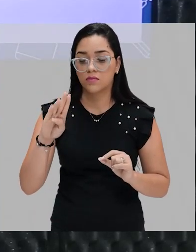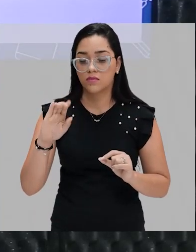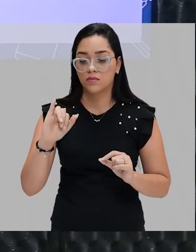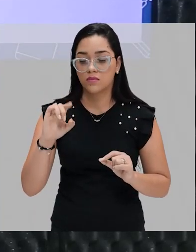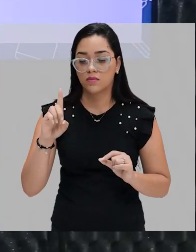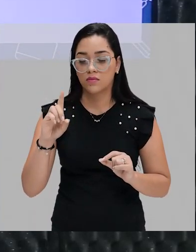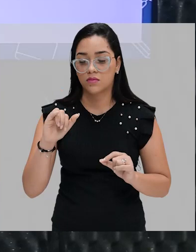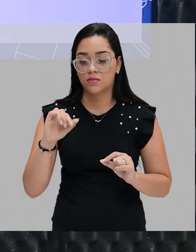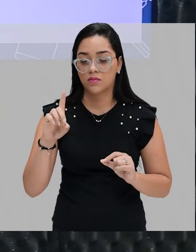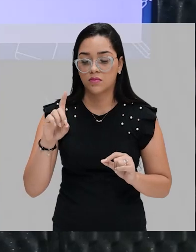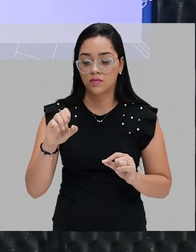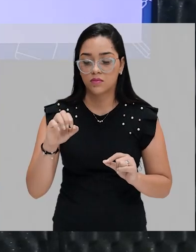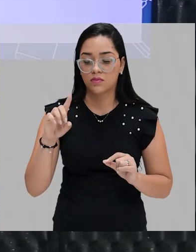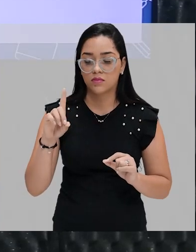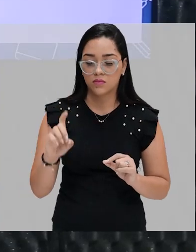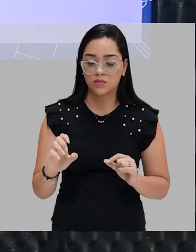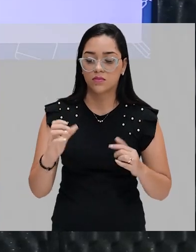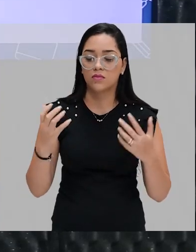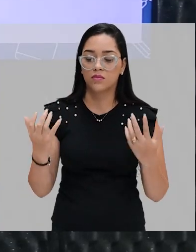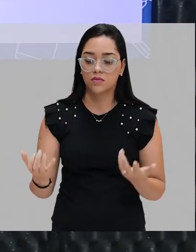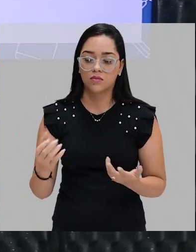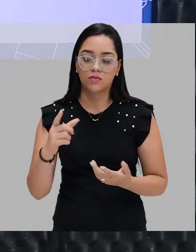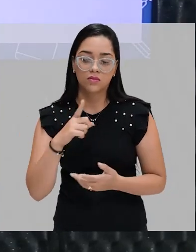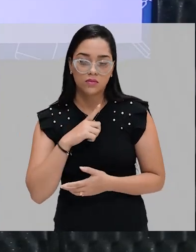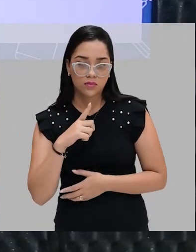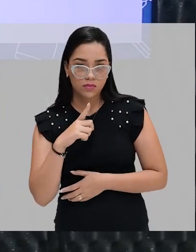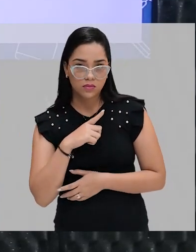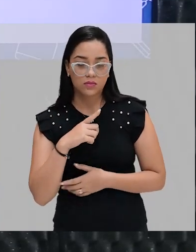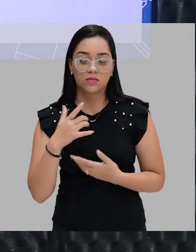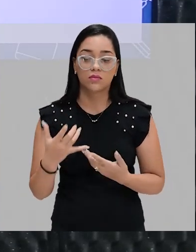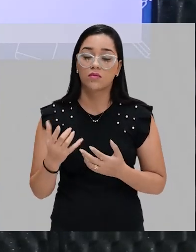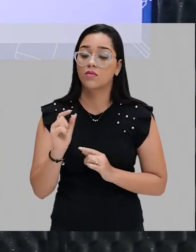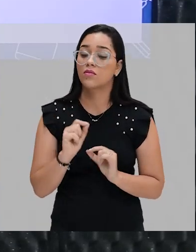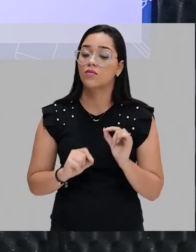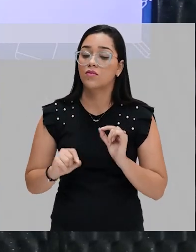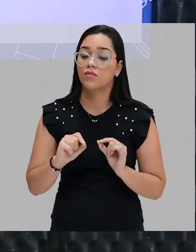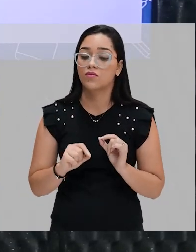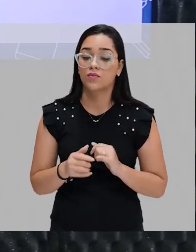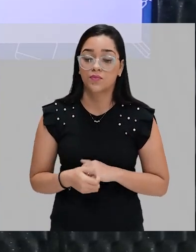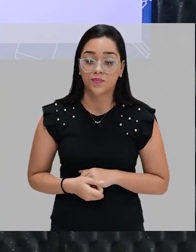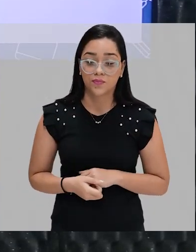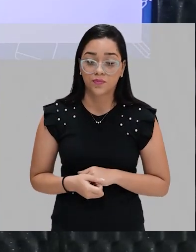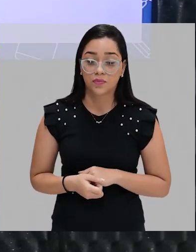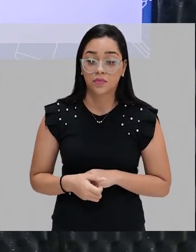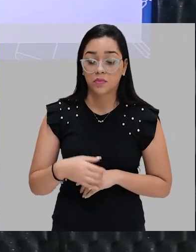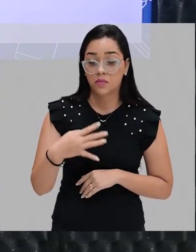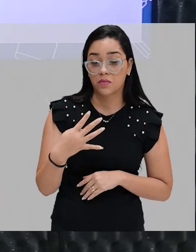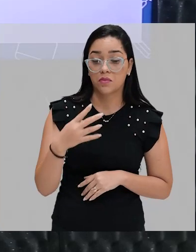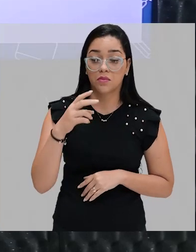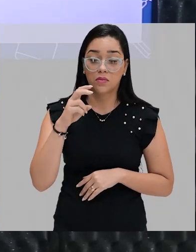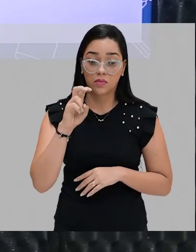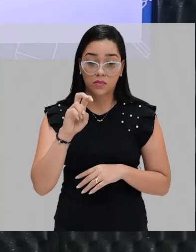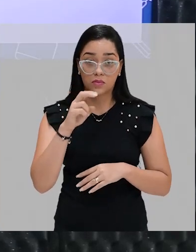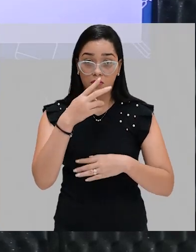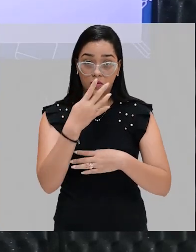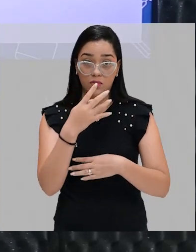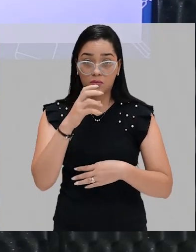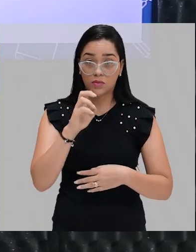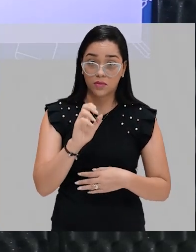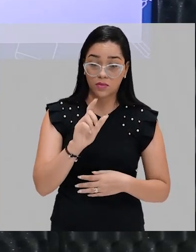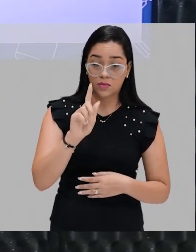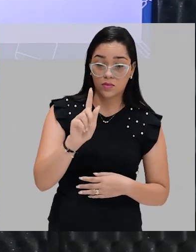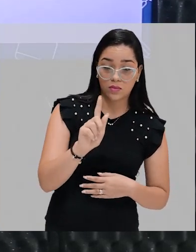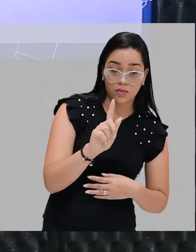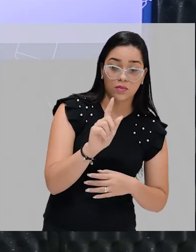cloreto de potássio, o coeficiente de solubilidade é de 45 gramas para 100 gramas de